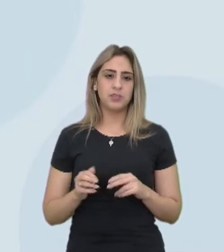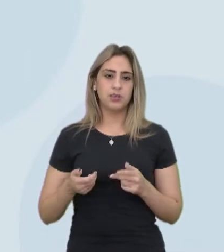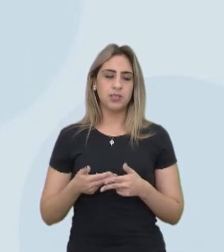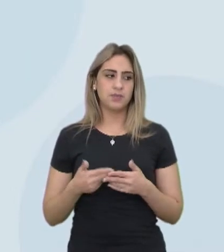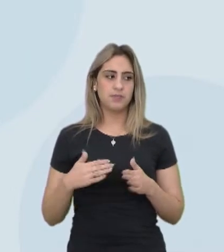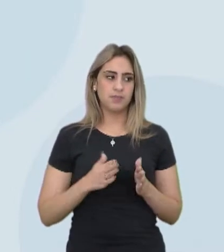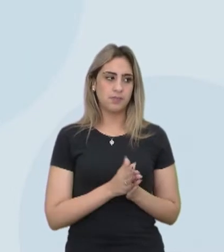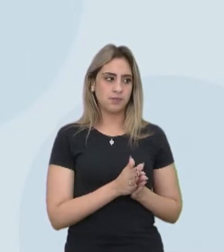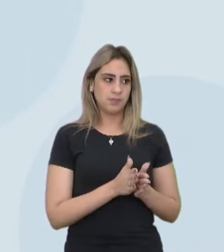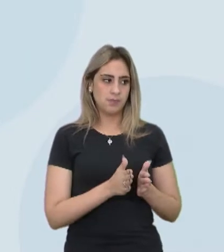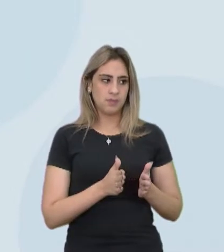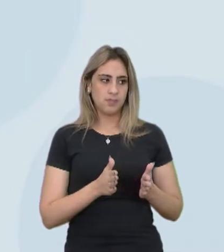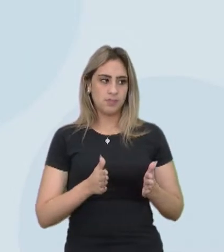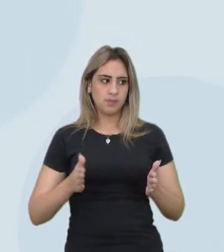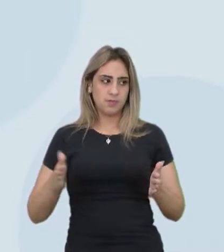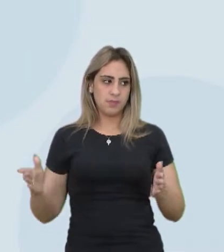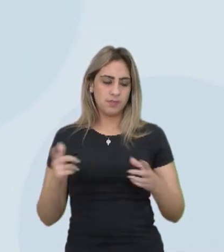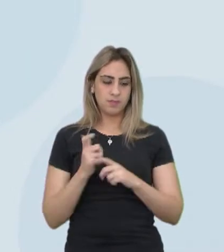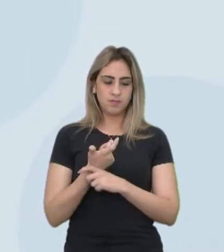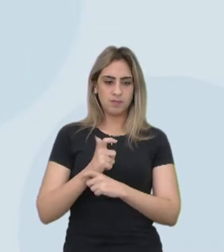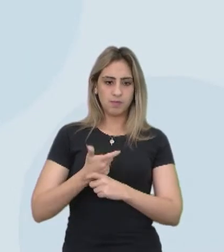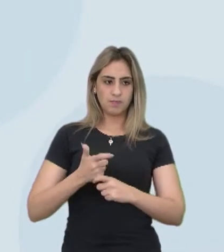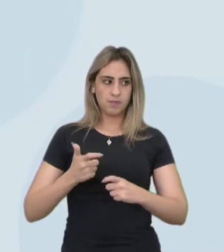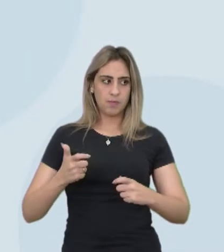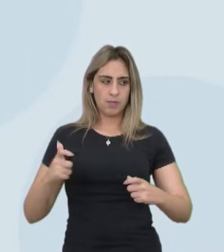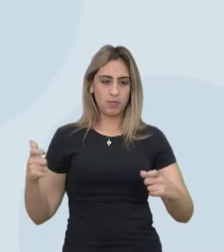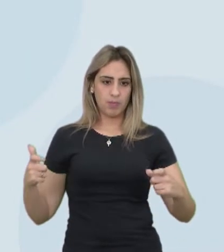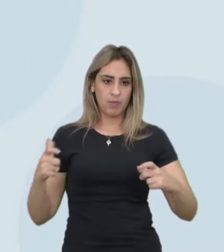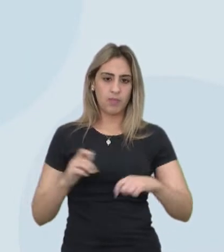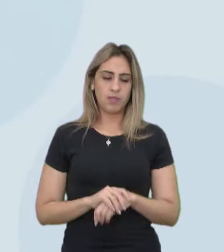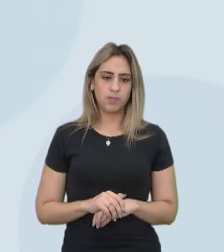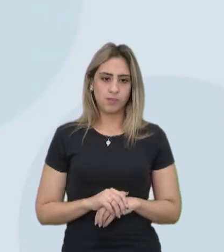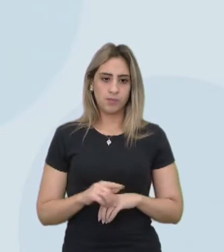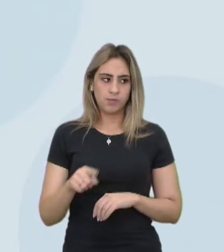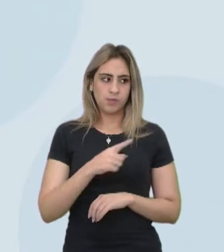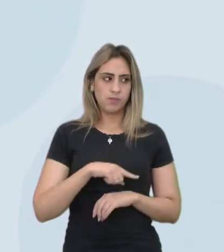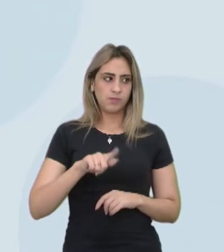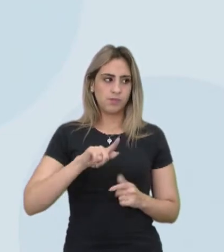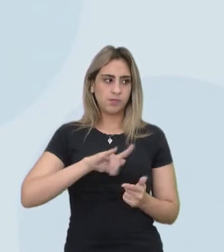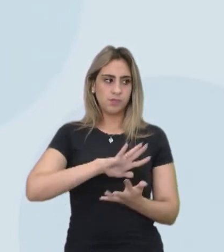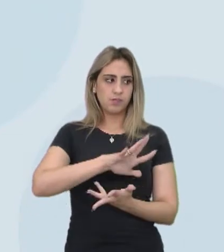gente usa para isso aí grandemente, né, a ótica da geografia,